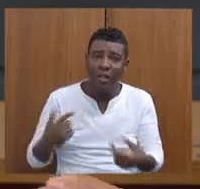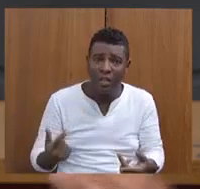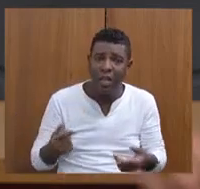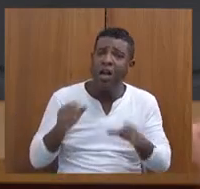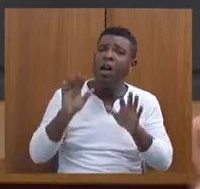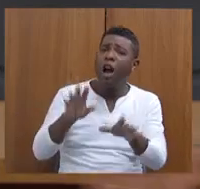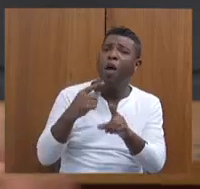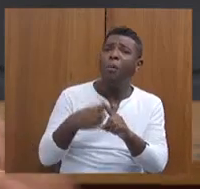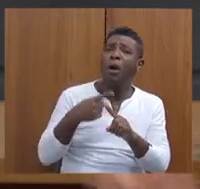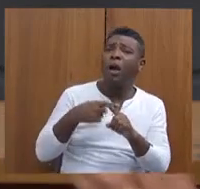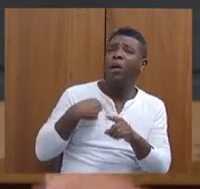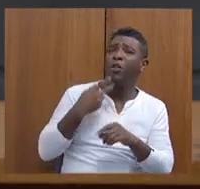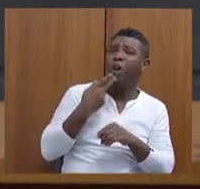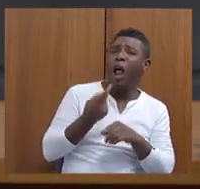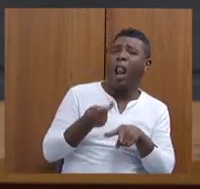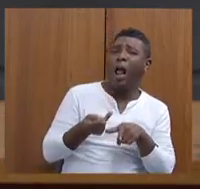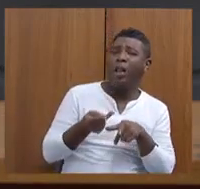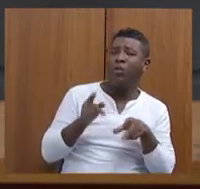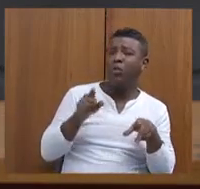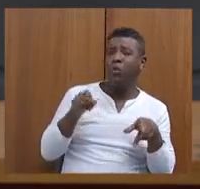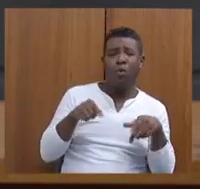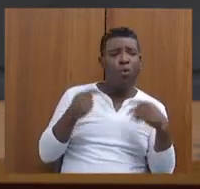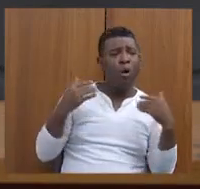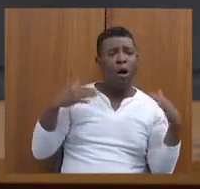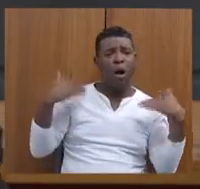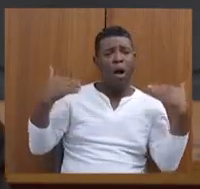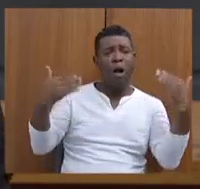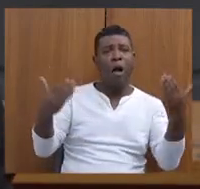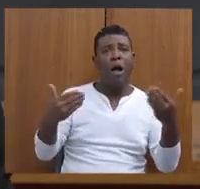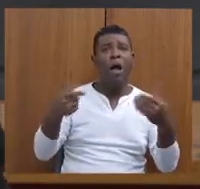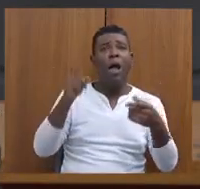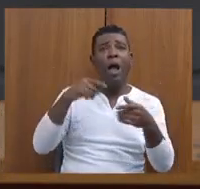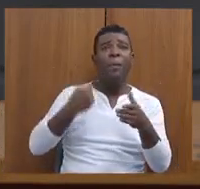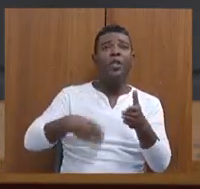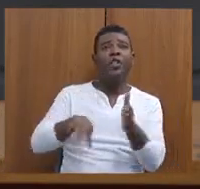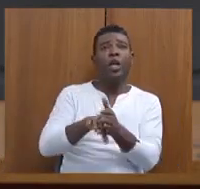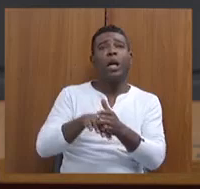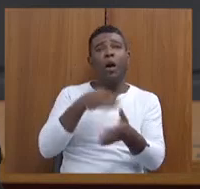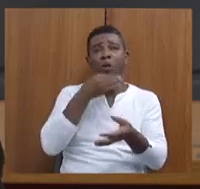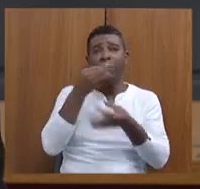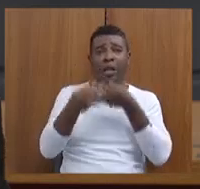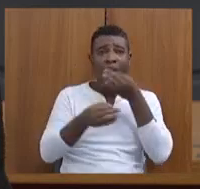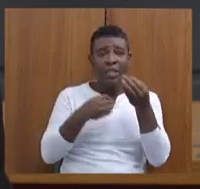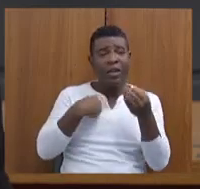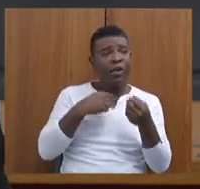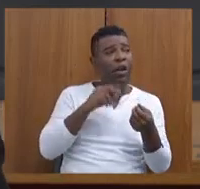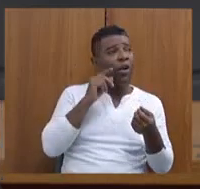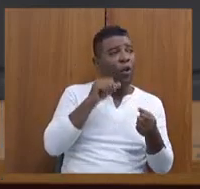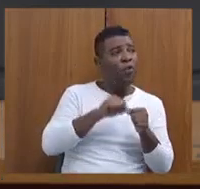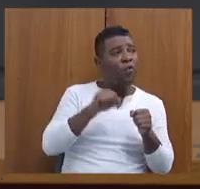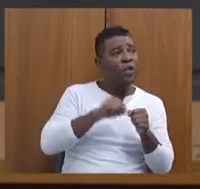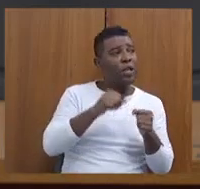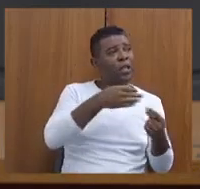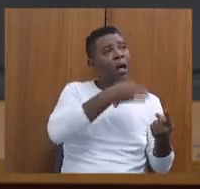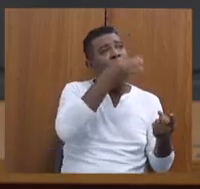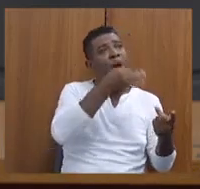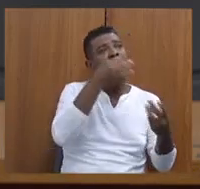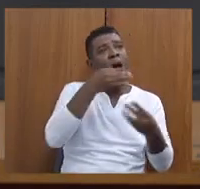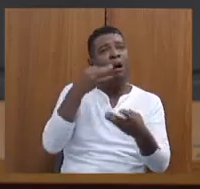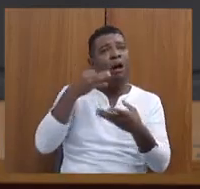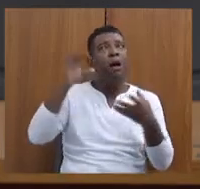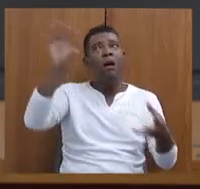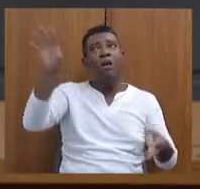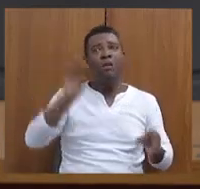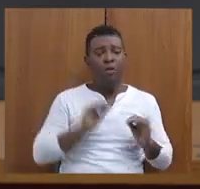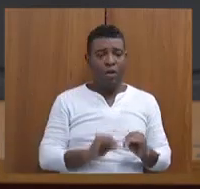para chegar nas observações que eu fiz das mais diversas falas Não tem receita para